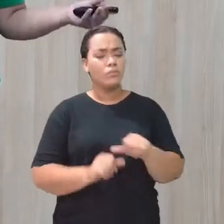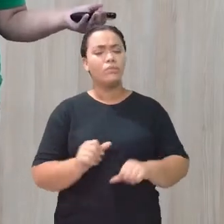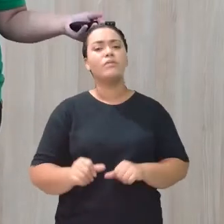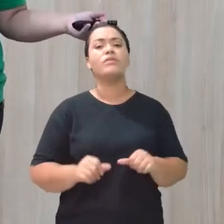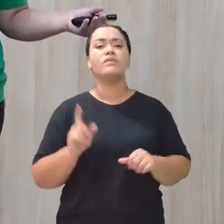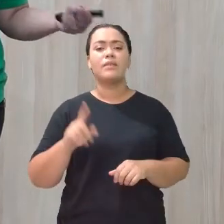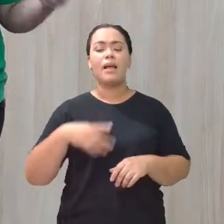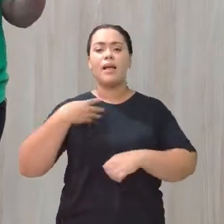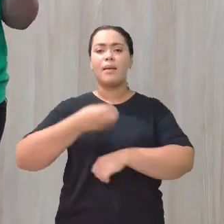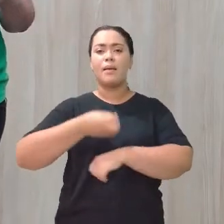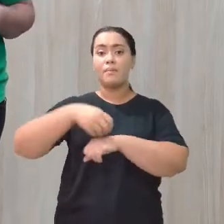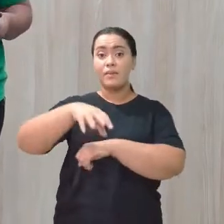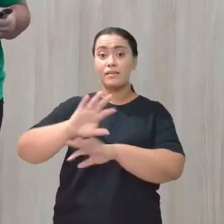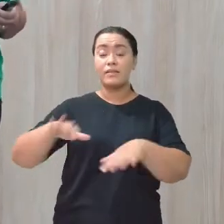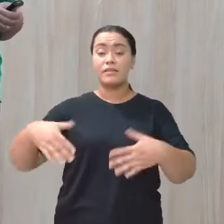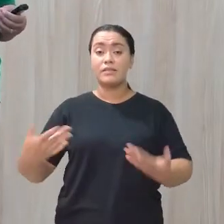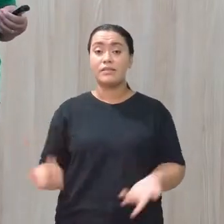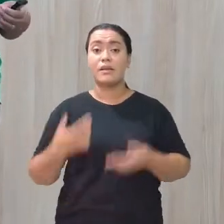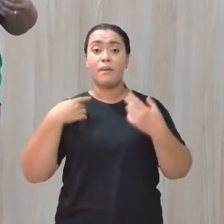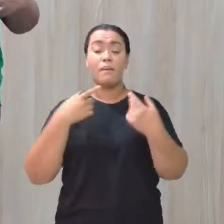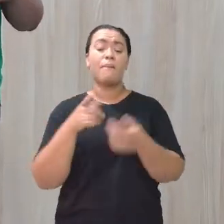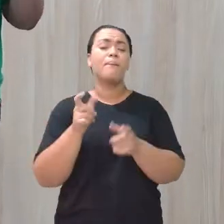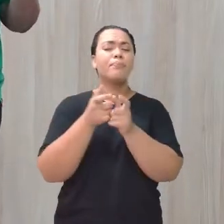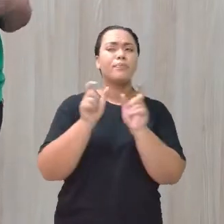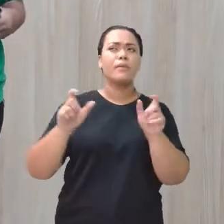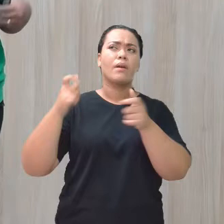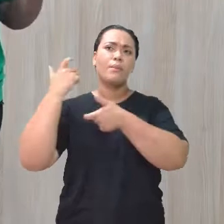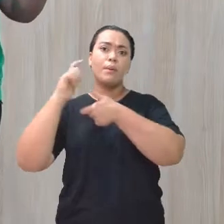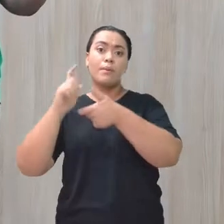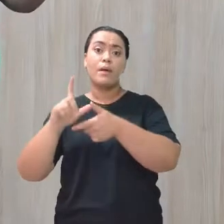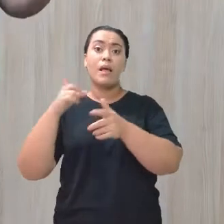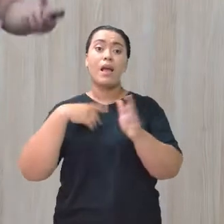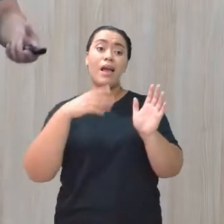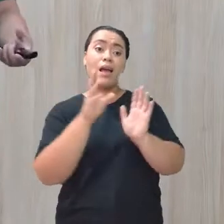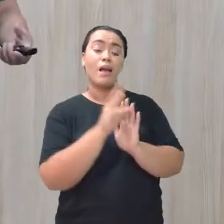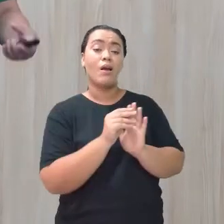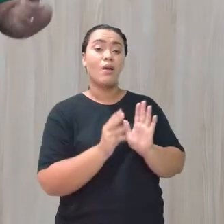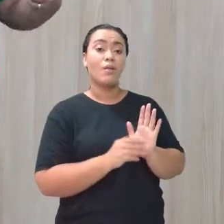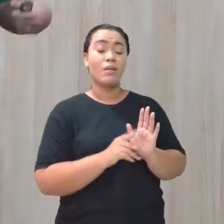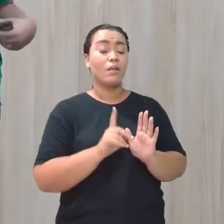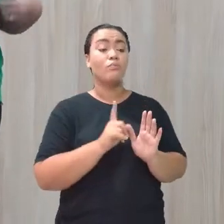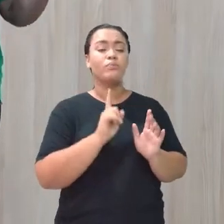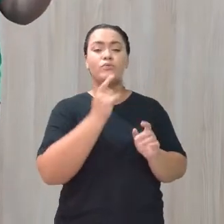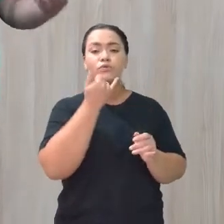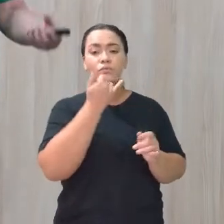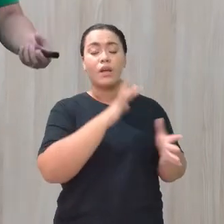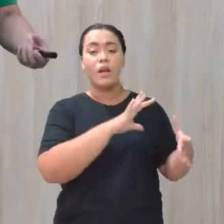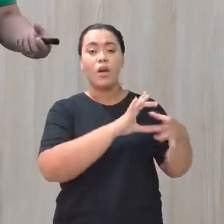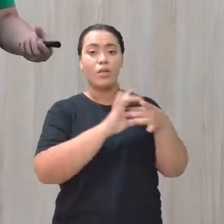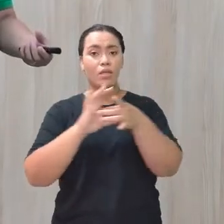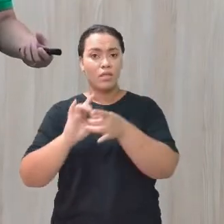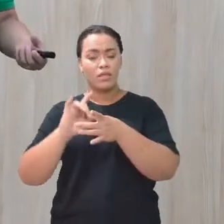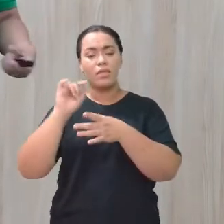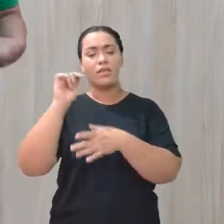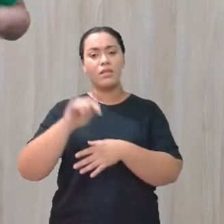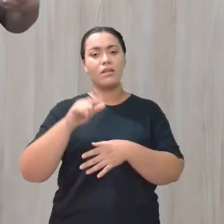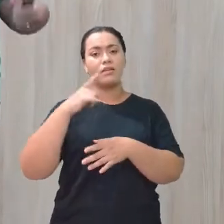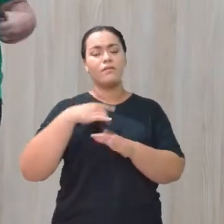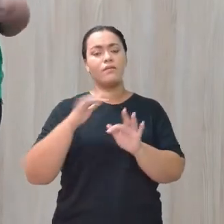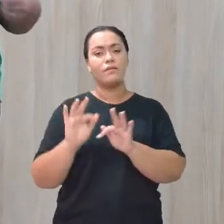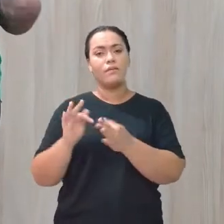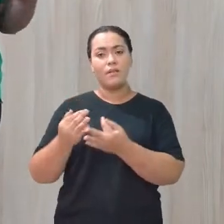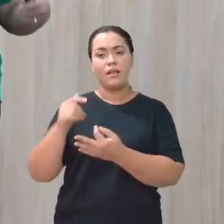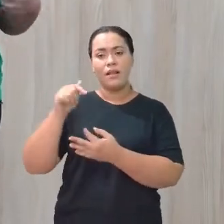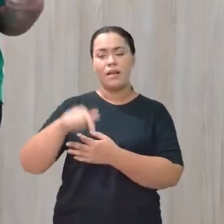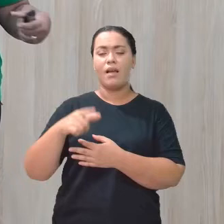completamente a mensagem. Então, a gente pega um ditado popular e bota num contexto familiar, aplica naquele contexto.